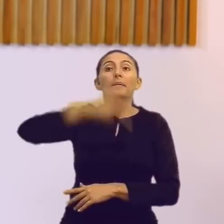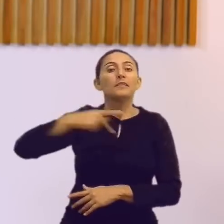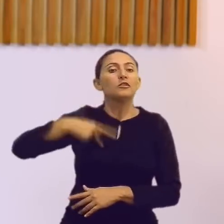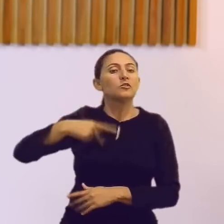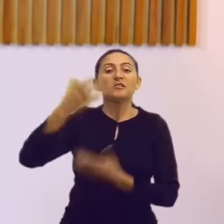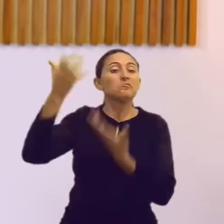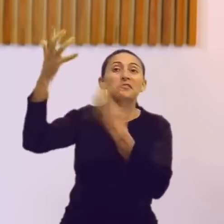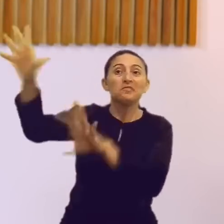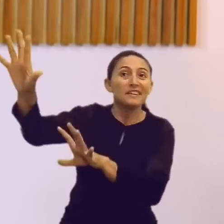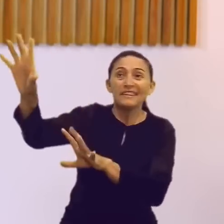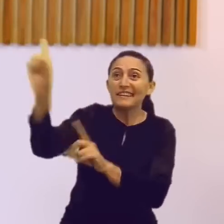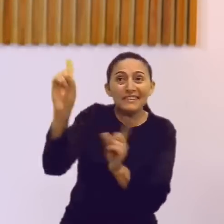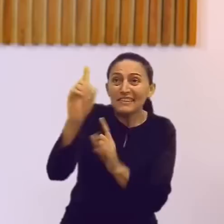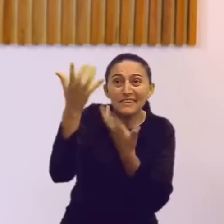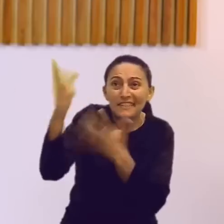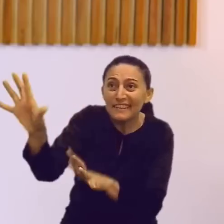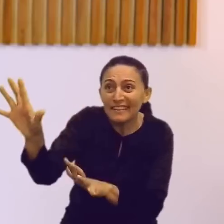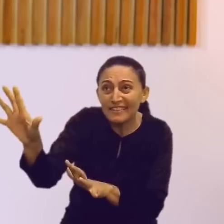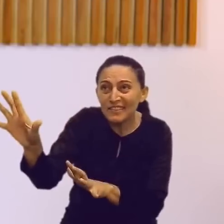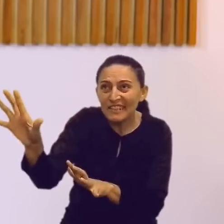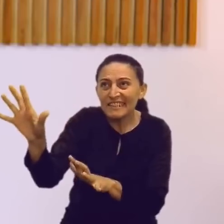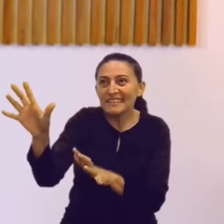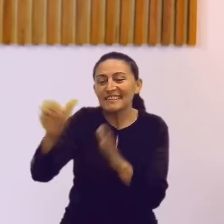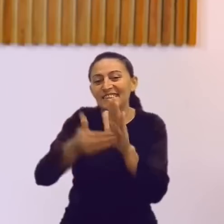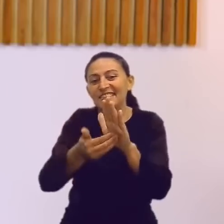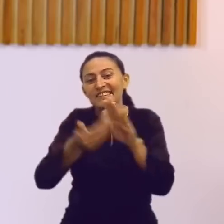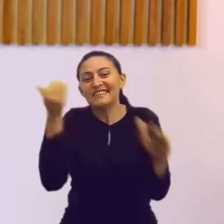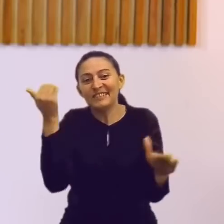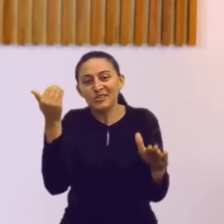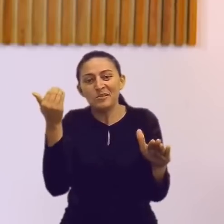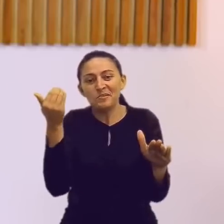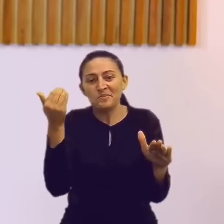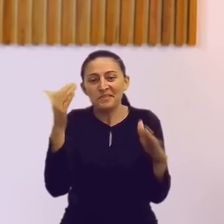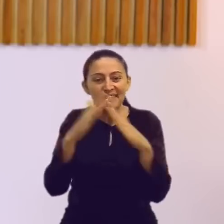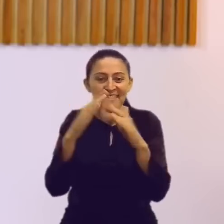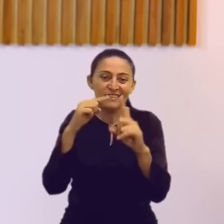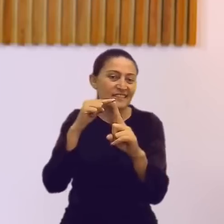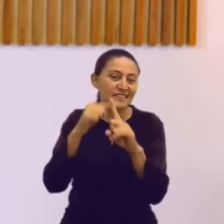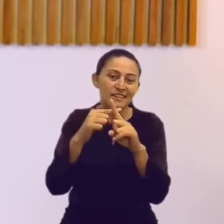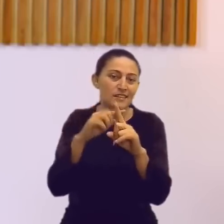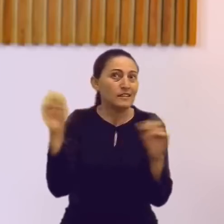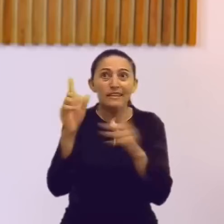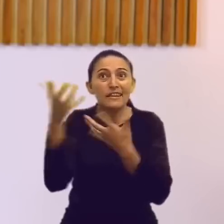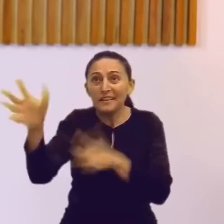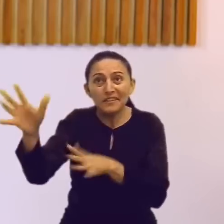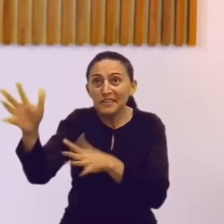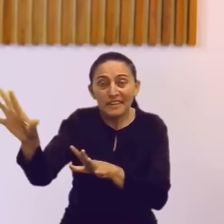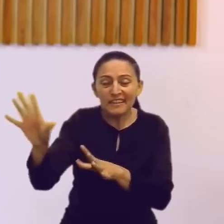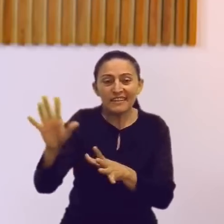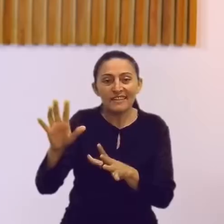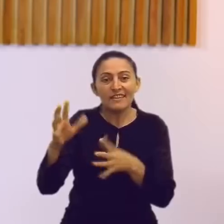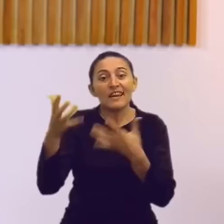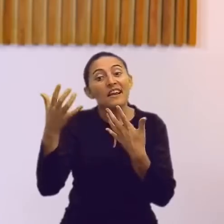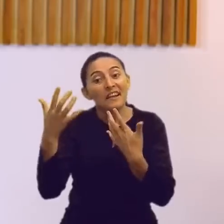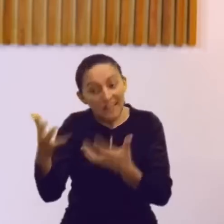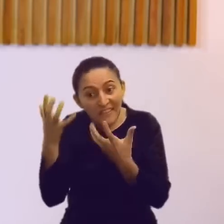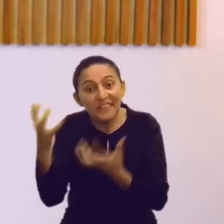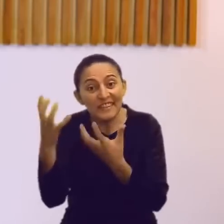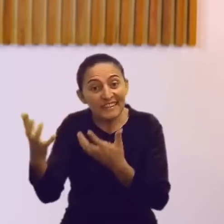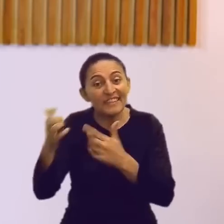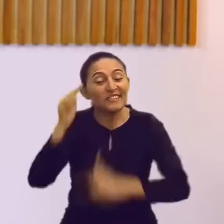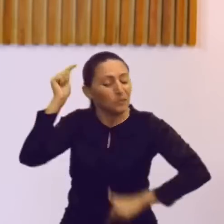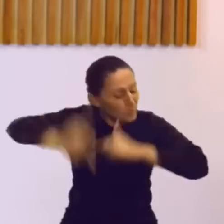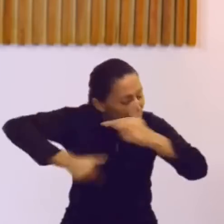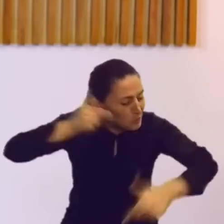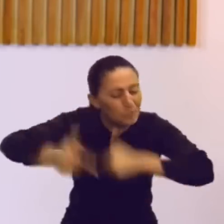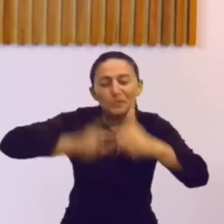quero mais ter o meu nome desligado do hall de membros. Eu quero trabalhar mais para Jesus.